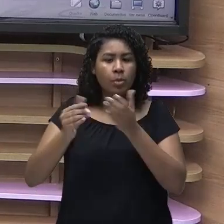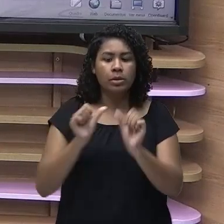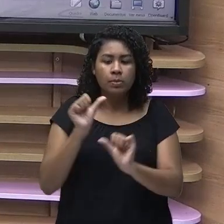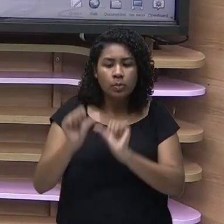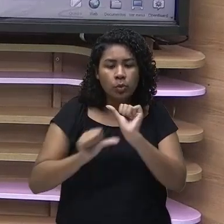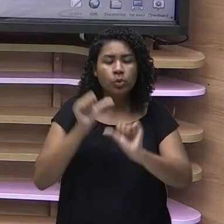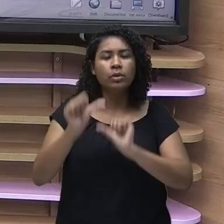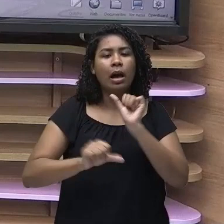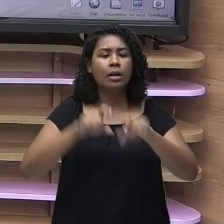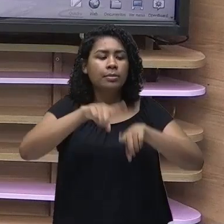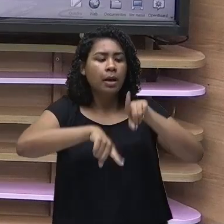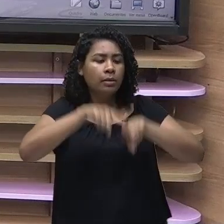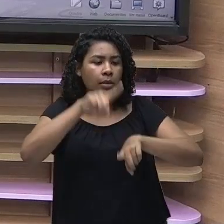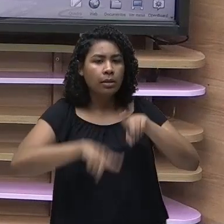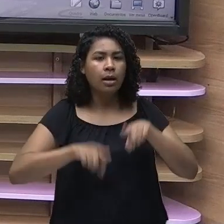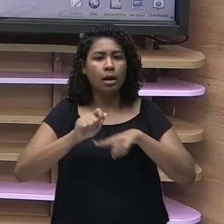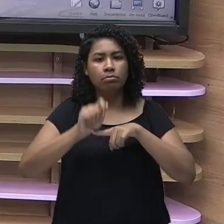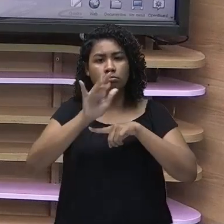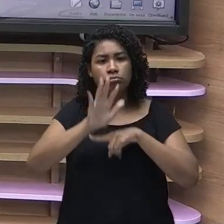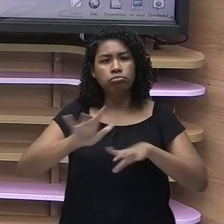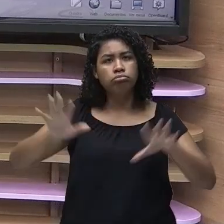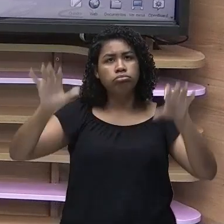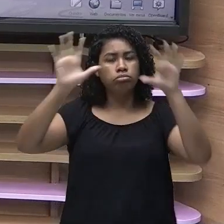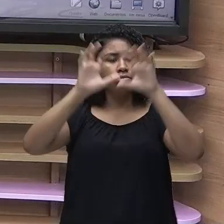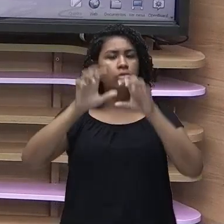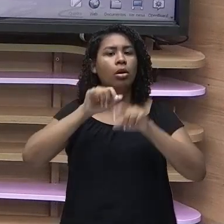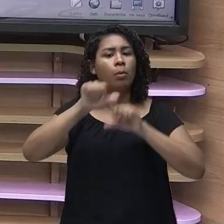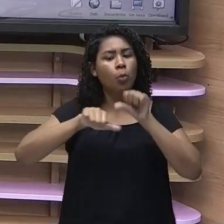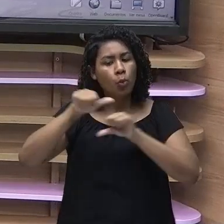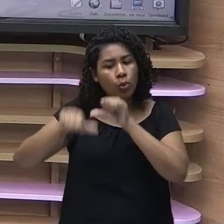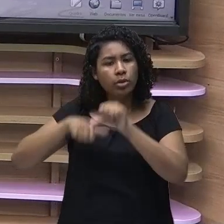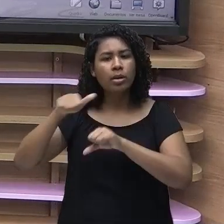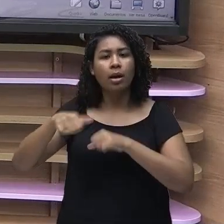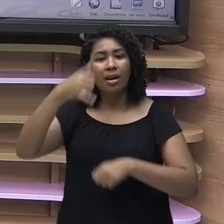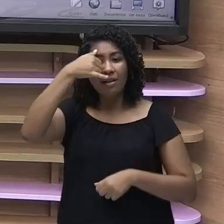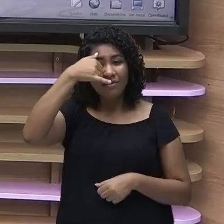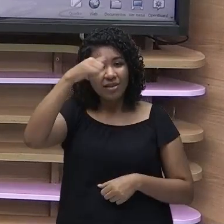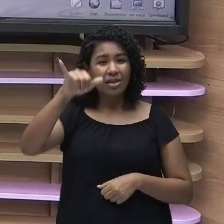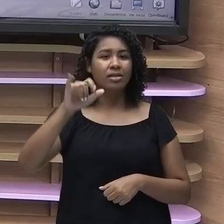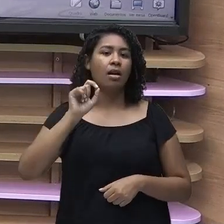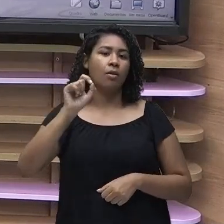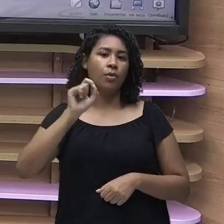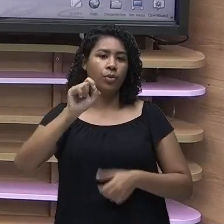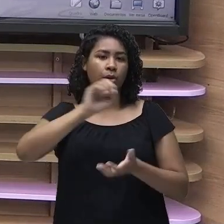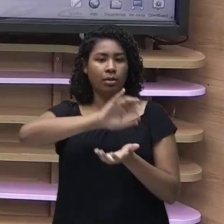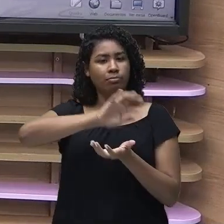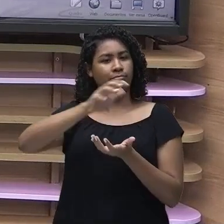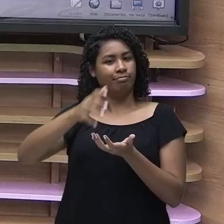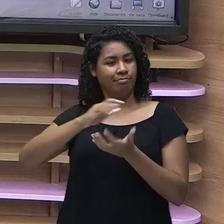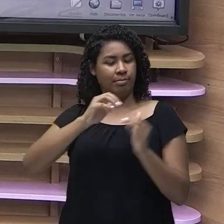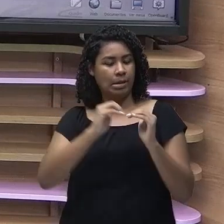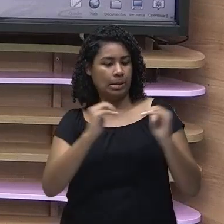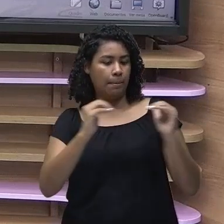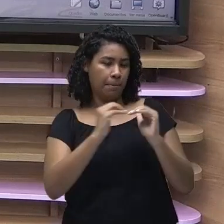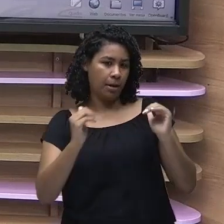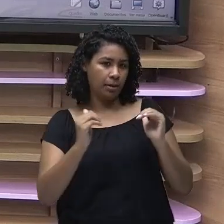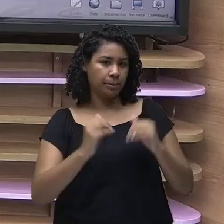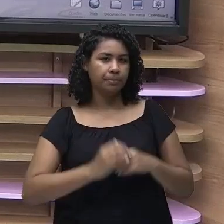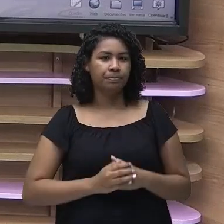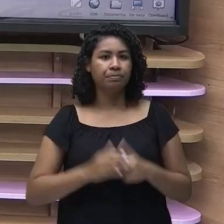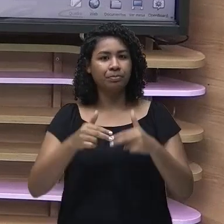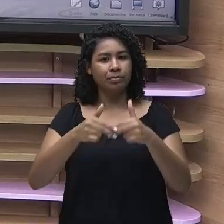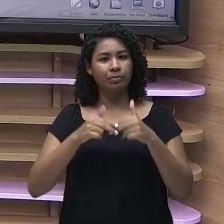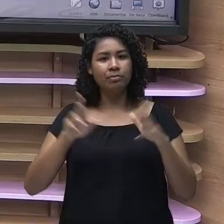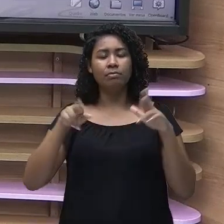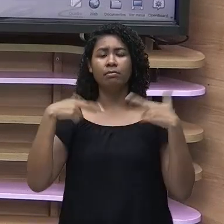esses produtos, os gases que são liberados nesses produtos, para evitar ali essa reação, tá bom? E aí essas